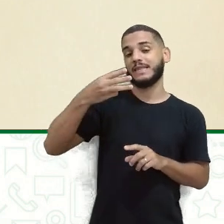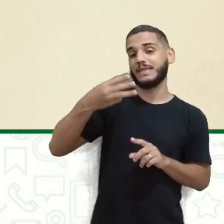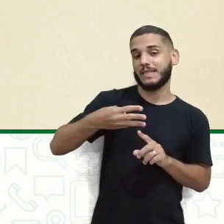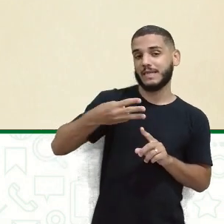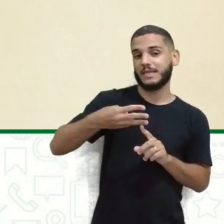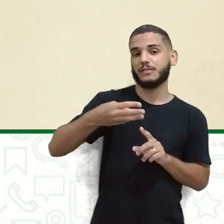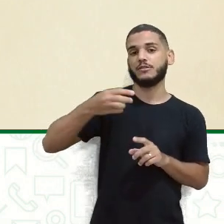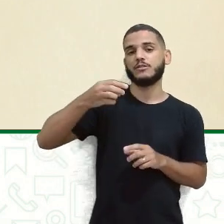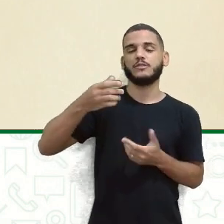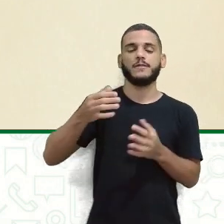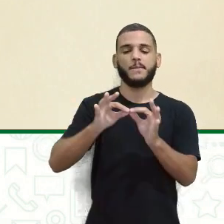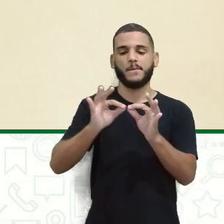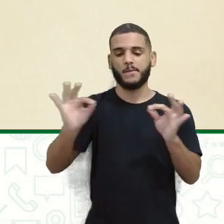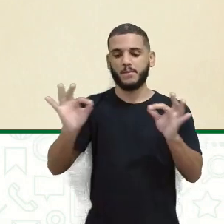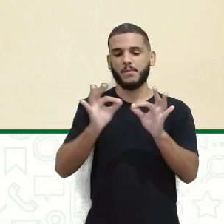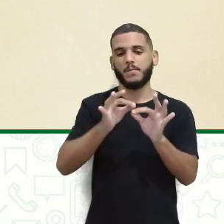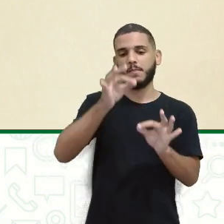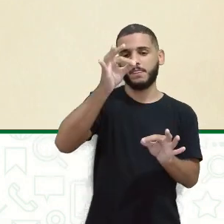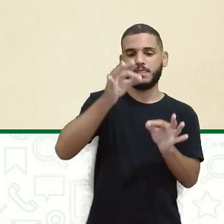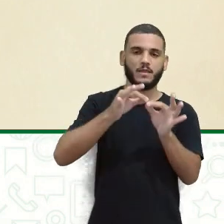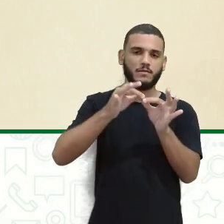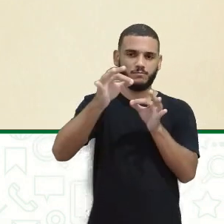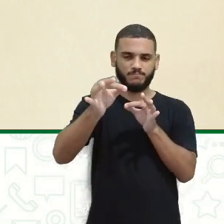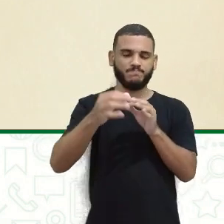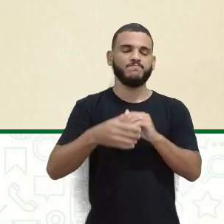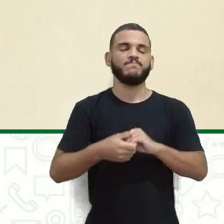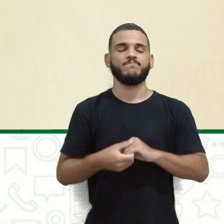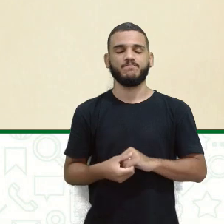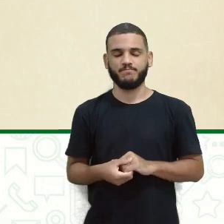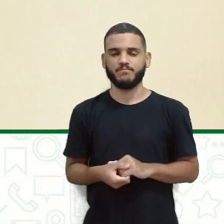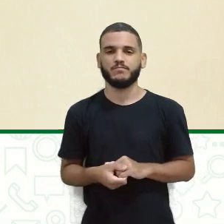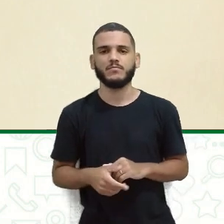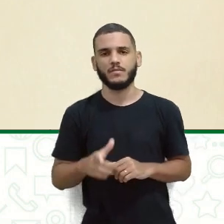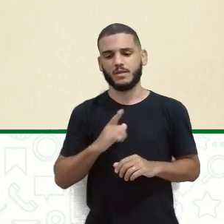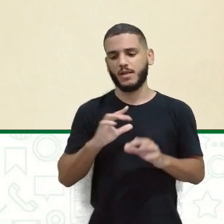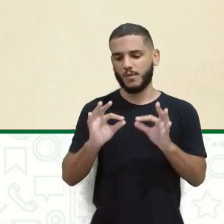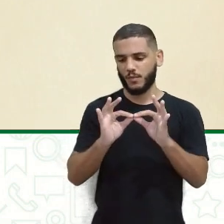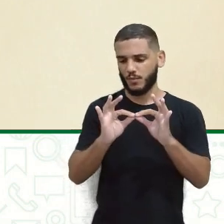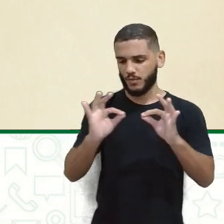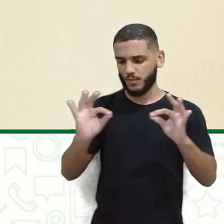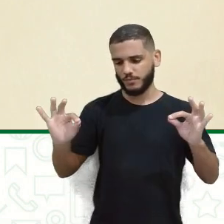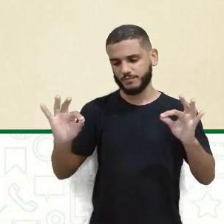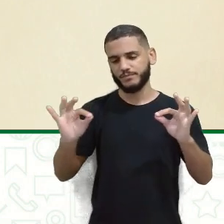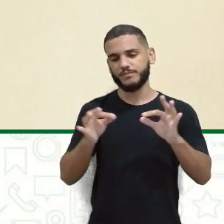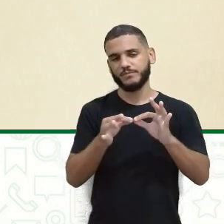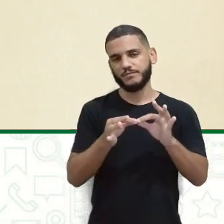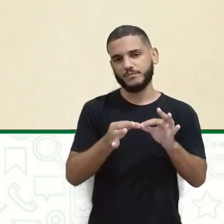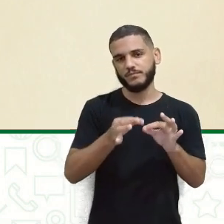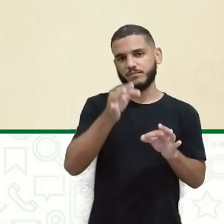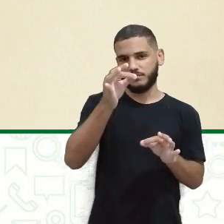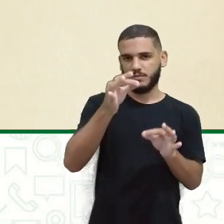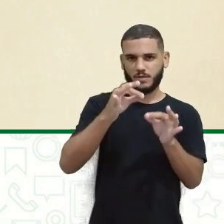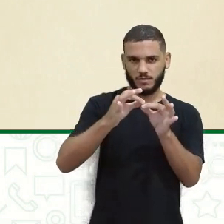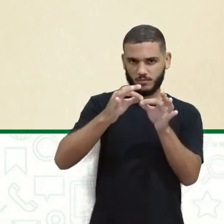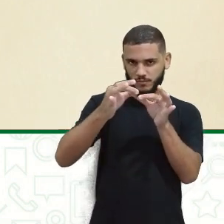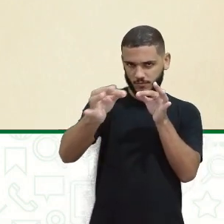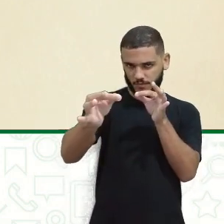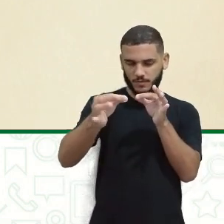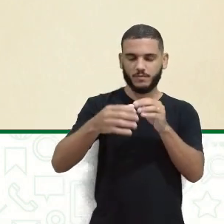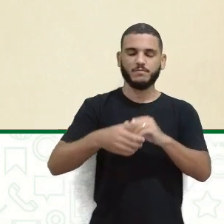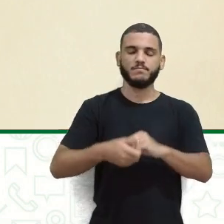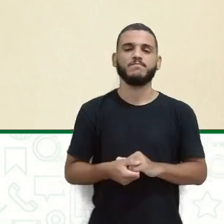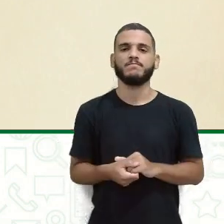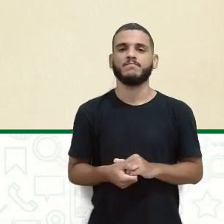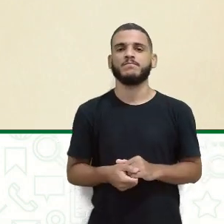medidas. Eu tenho a medida da altura, a medida da largura e a medida do comprimento,